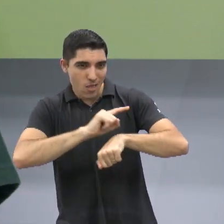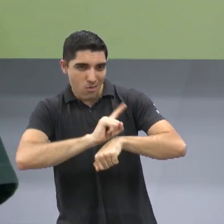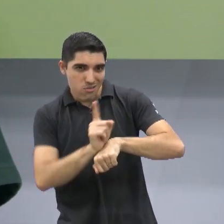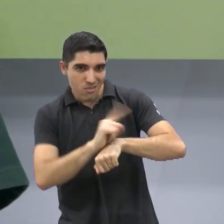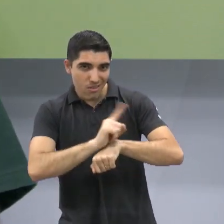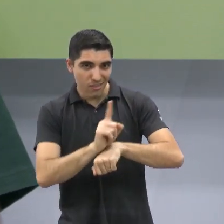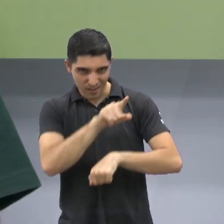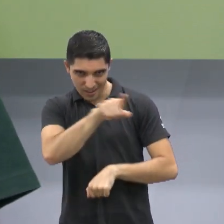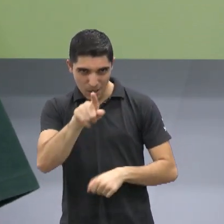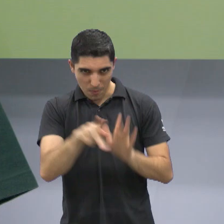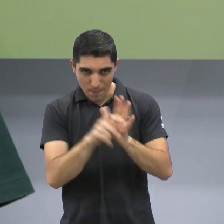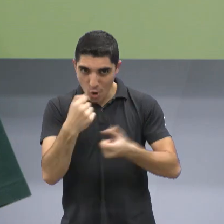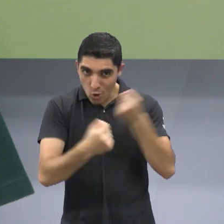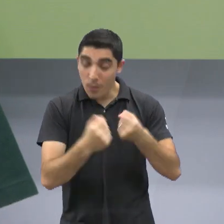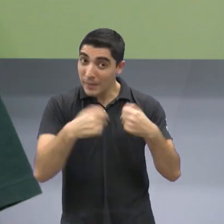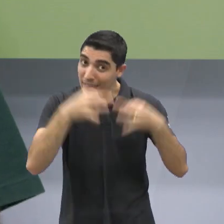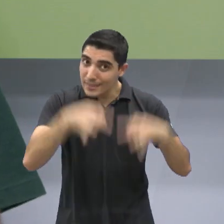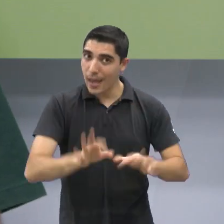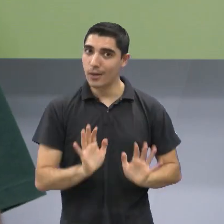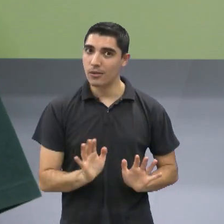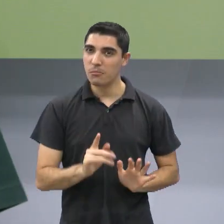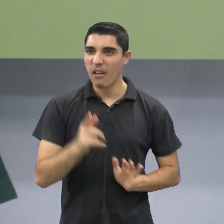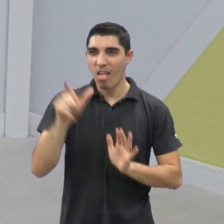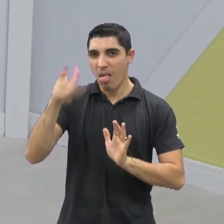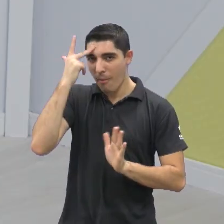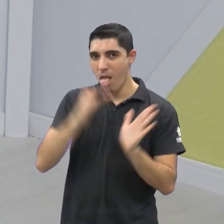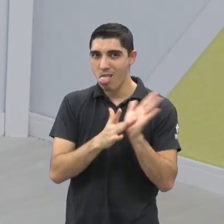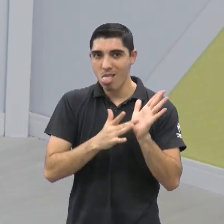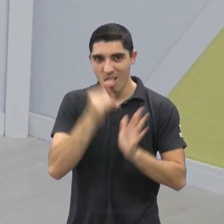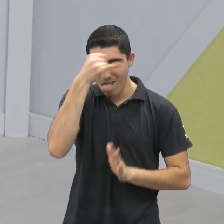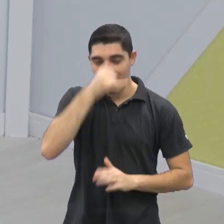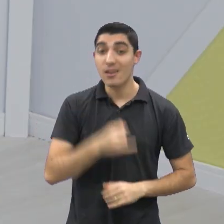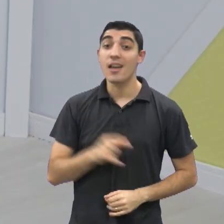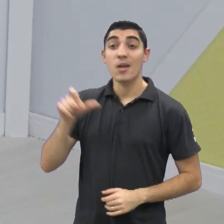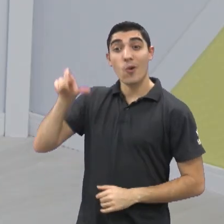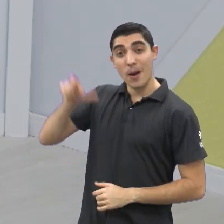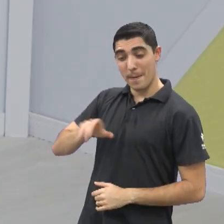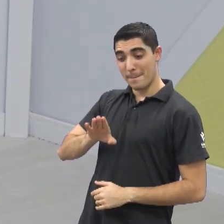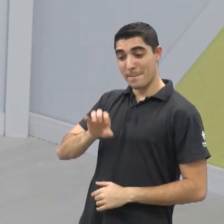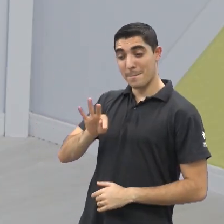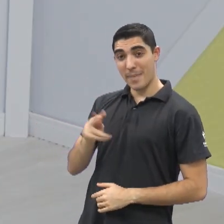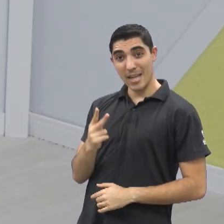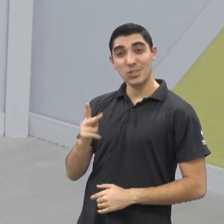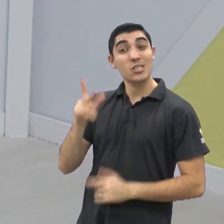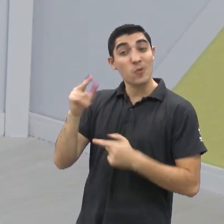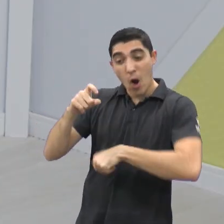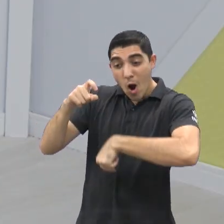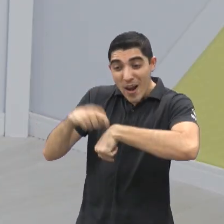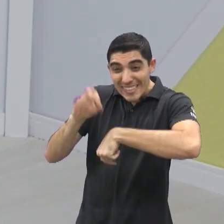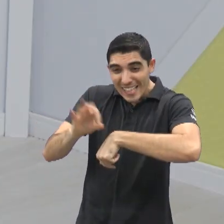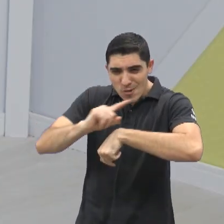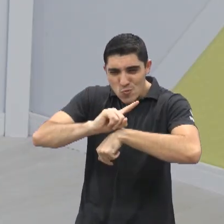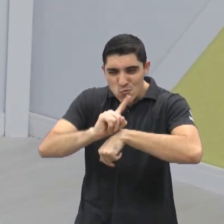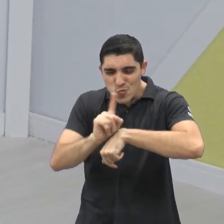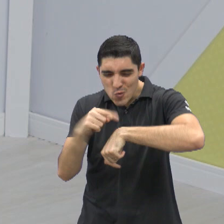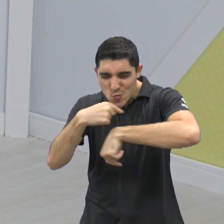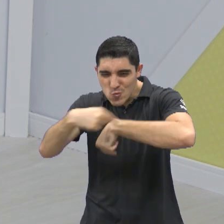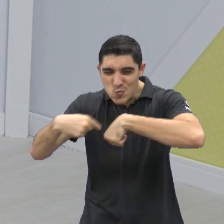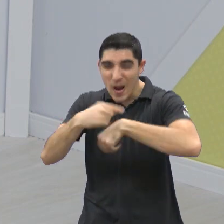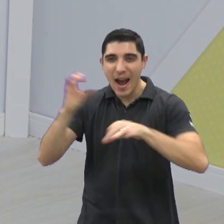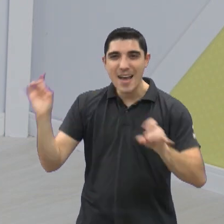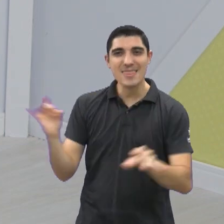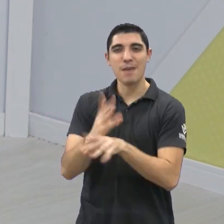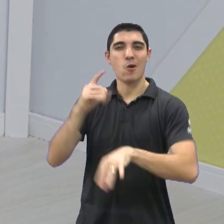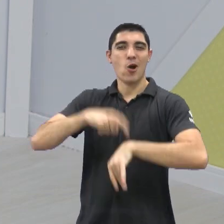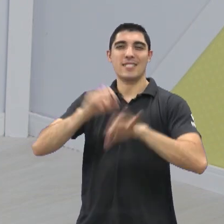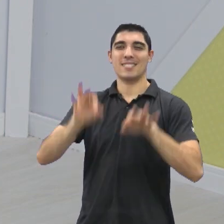as provas, cronometre certo, para não enganar os outros. Tchau. Faça igual a Beth, cronometra certinho o programa que a gente termina em cima da pinta. Nós vamos chegando ao